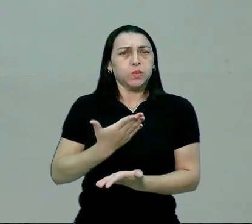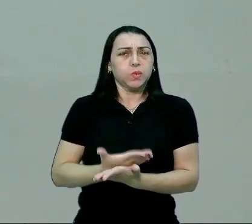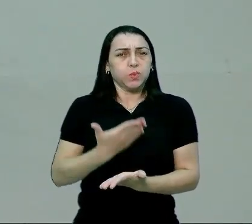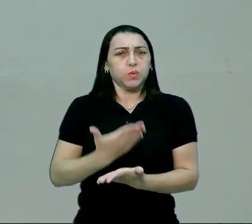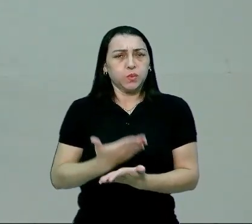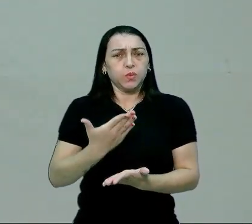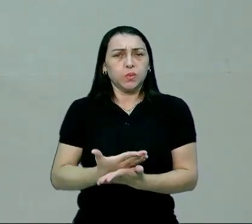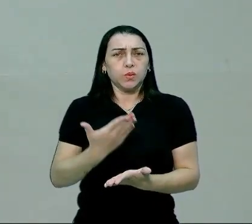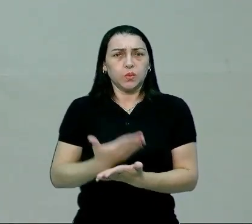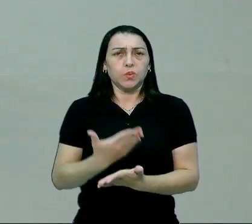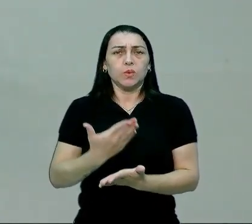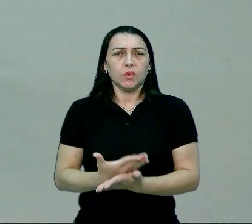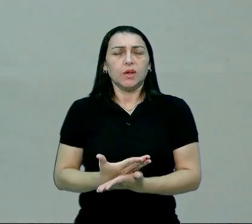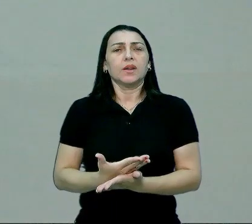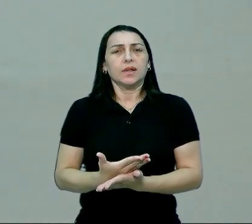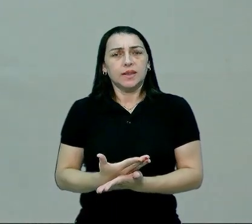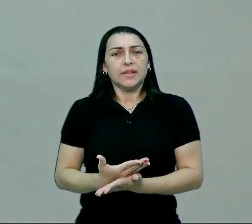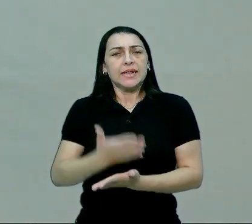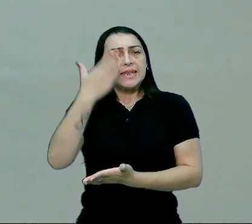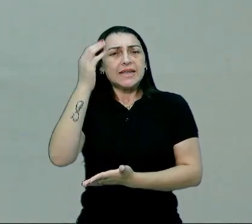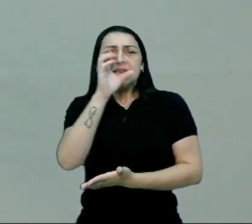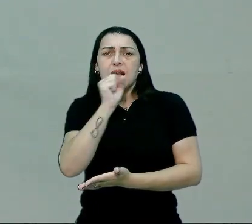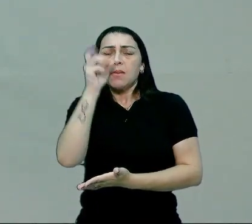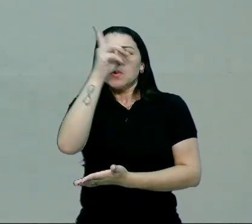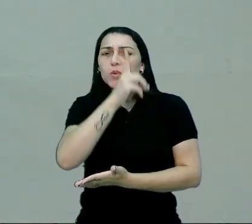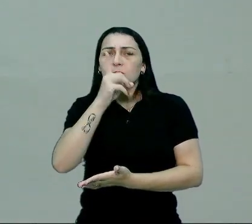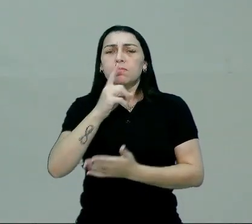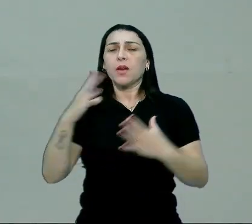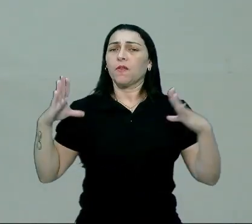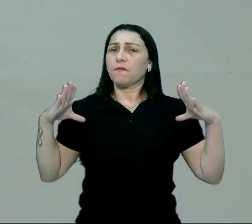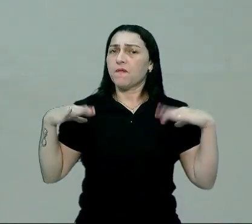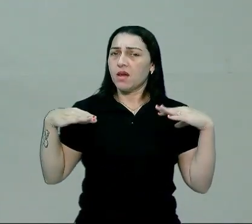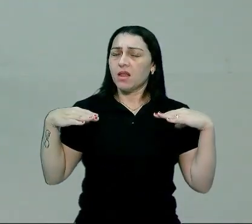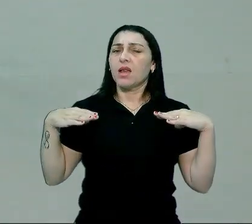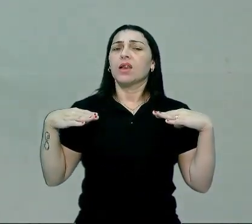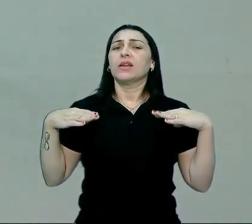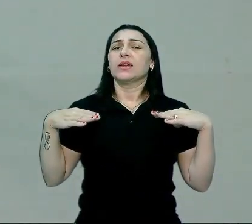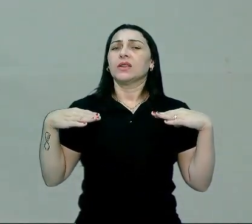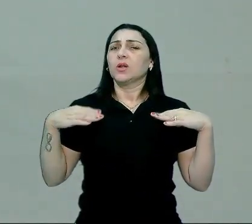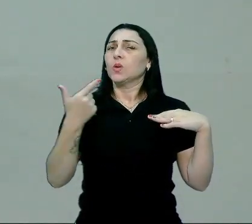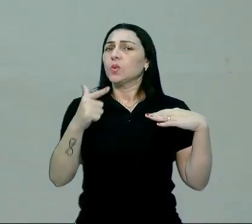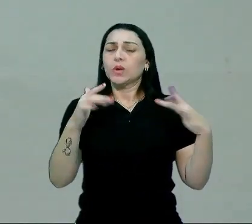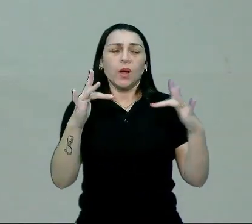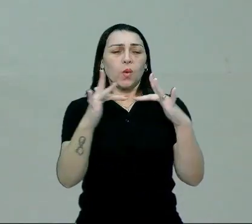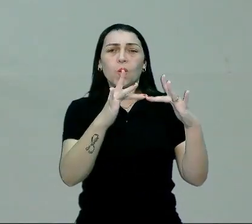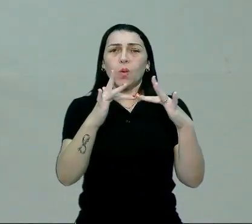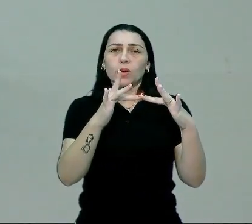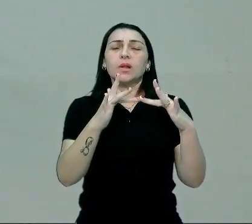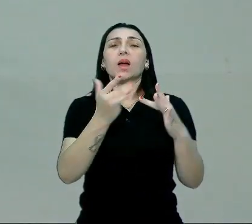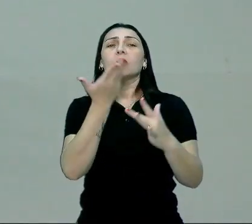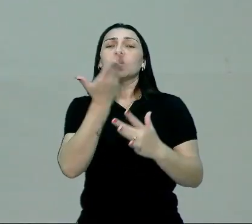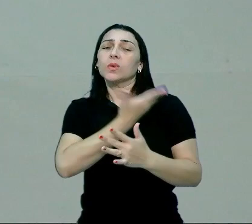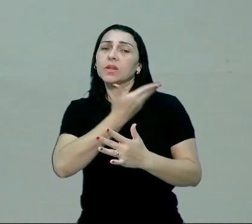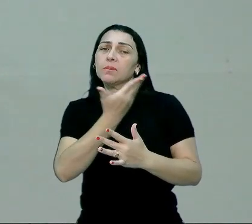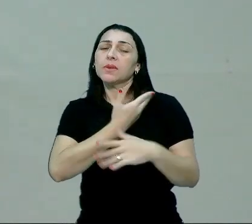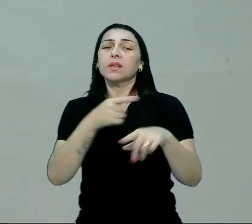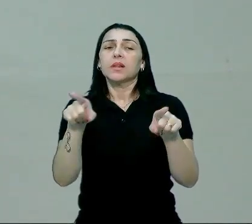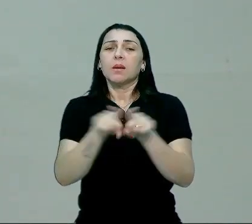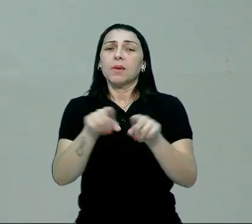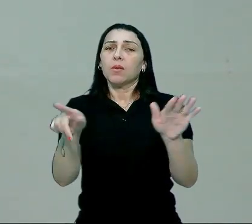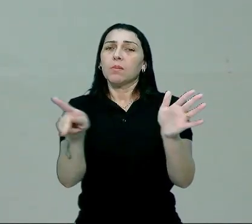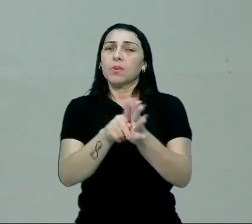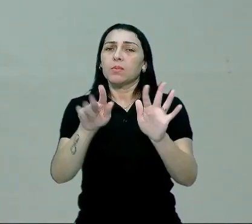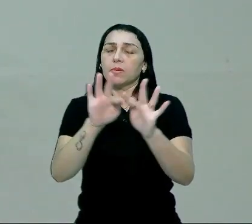estudando disciplinadamente, sábado, domingo, feriado, sem muito contato com os amigos, até mesmo